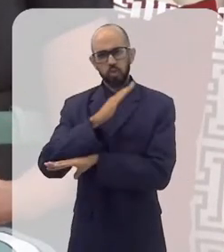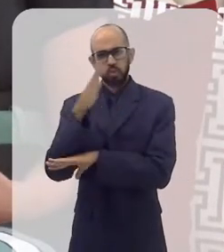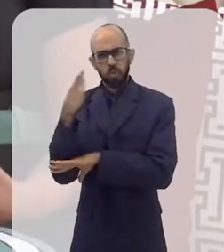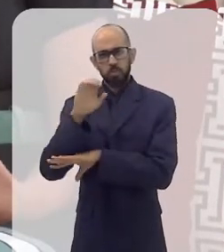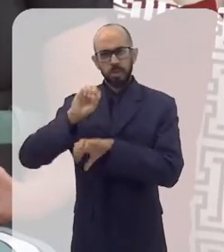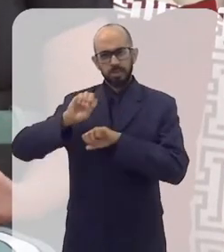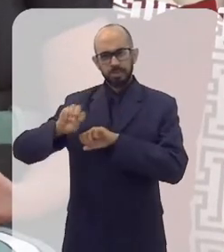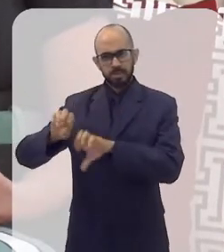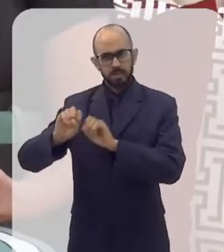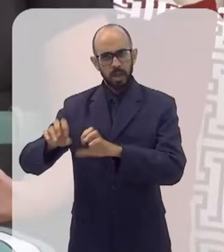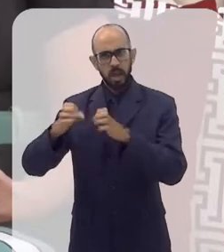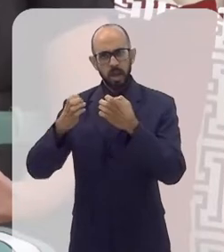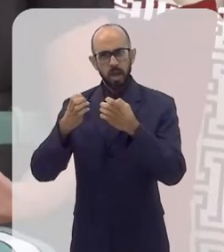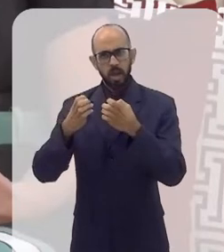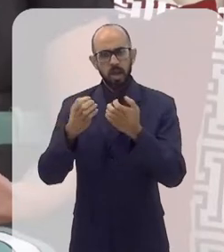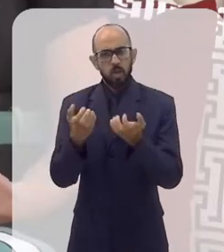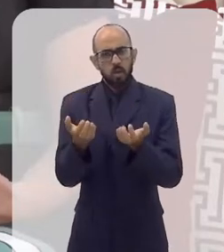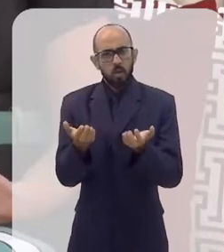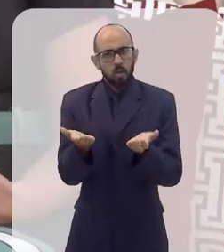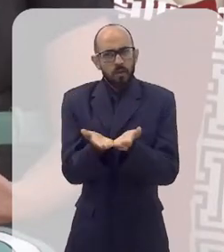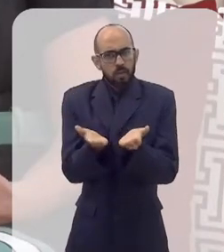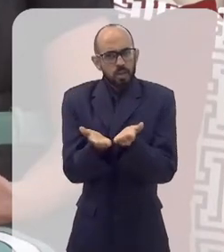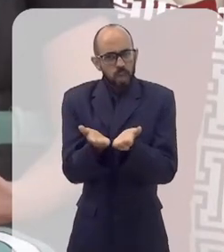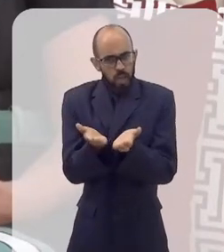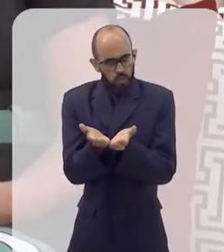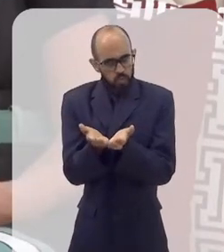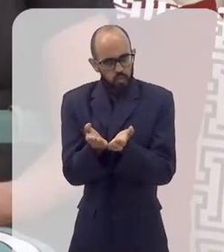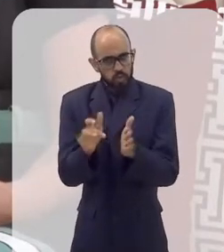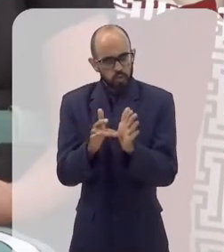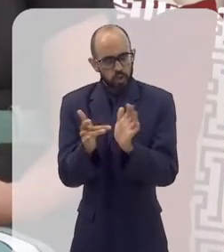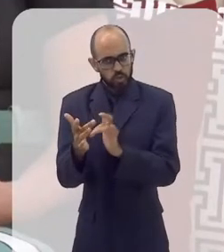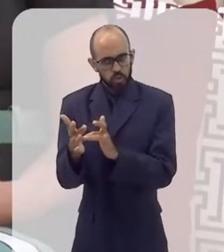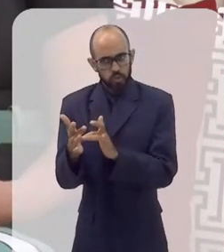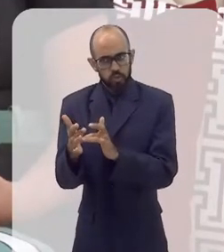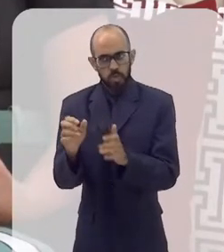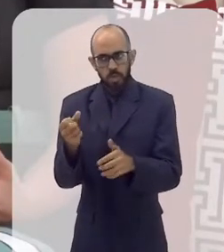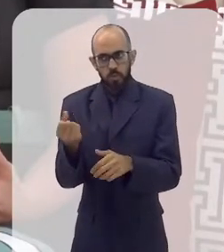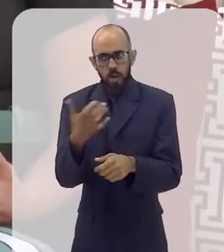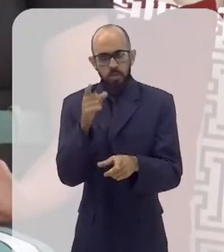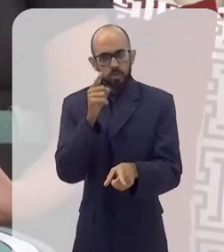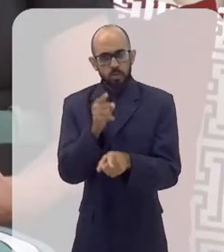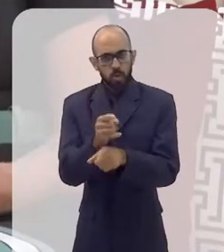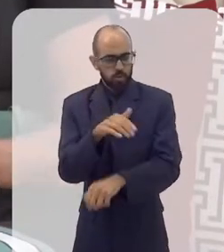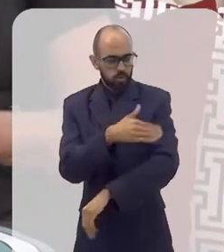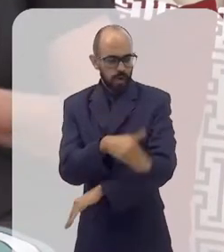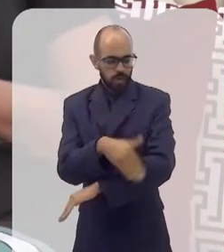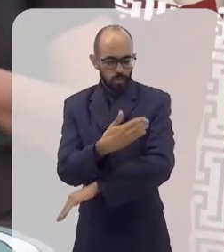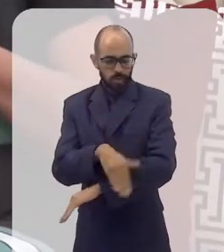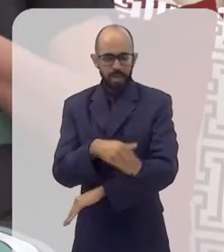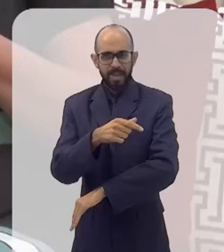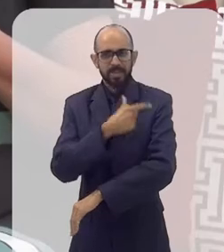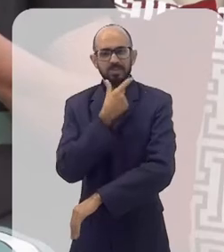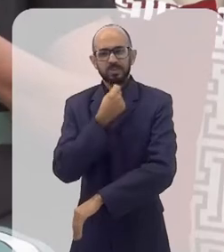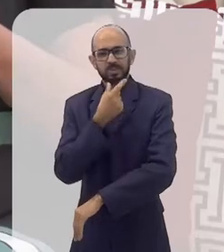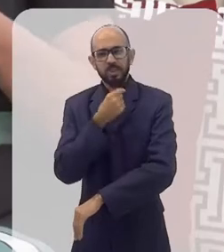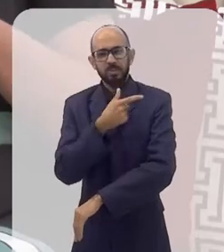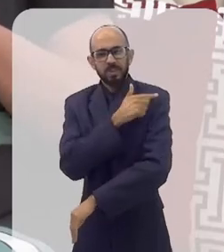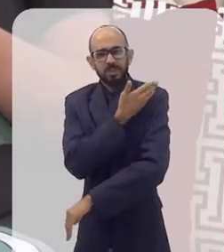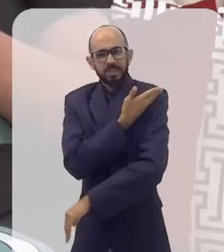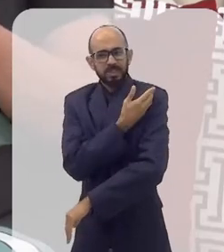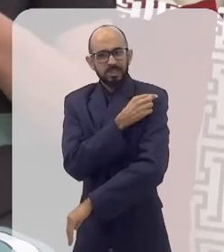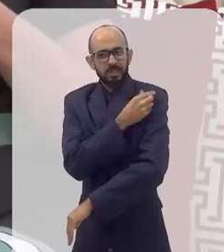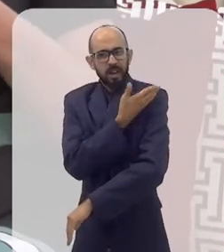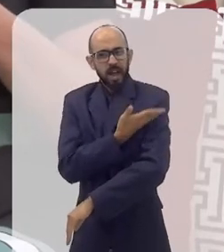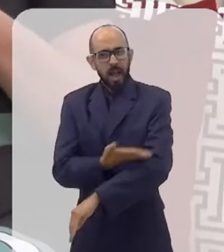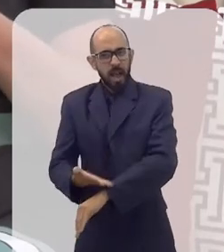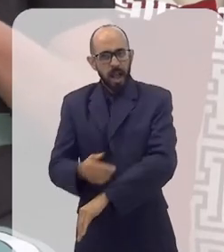para ensinar o Evangelho de Jesus Cristo. Então, quando vê na rua, são os rapazes de camisa branca,